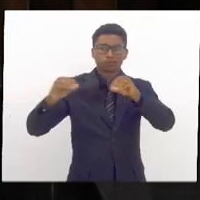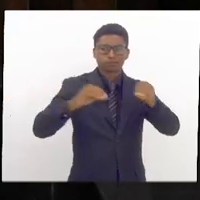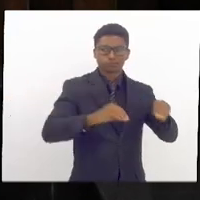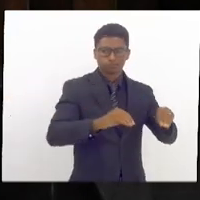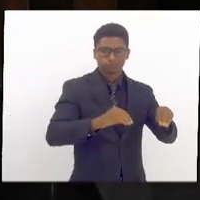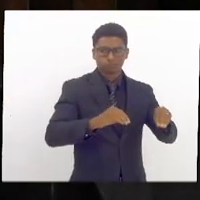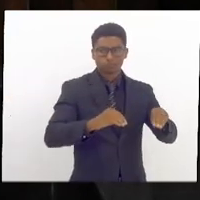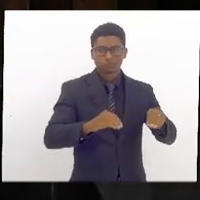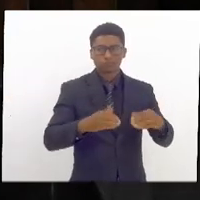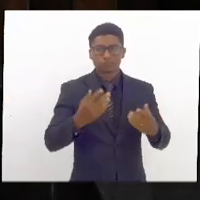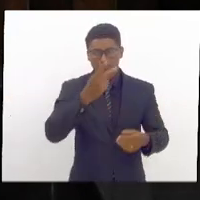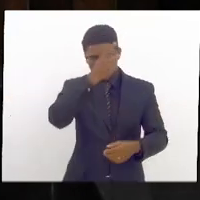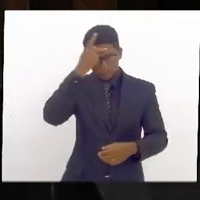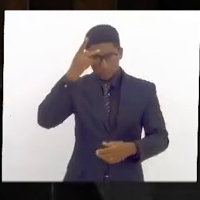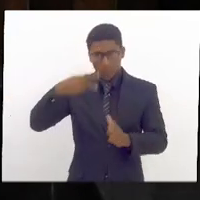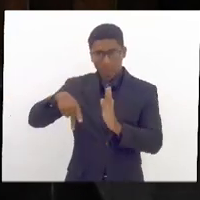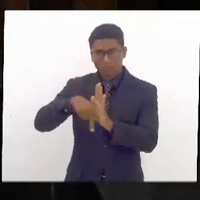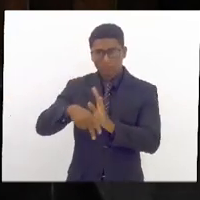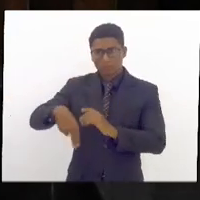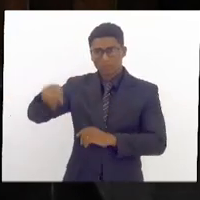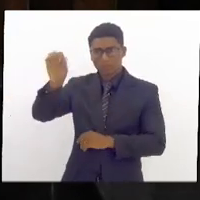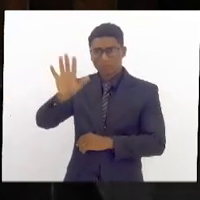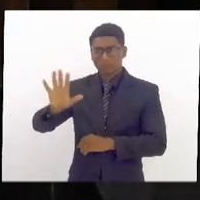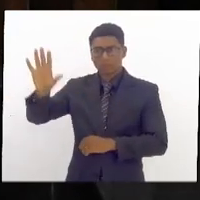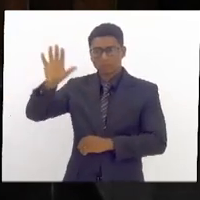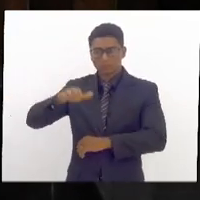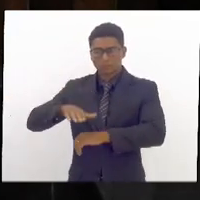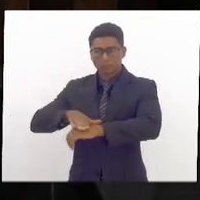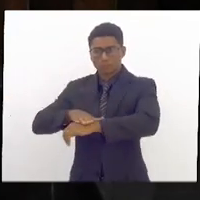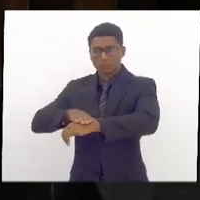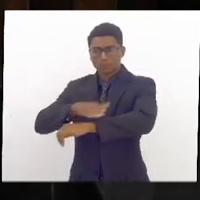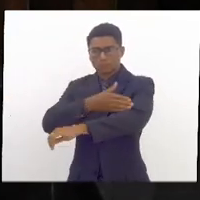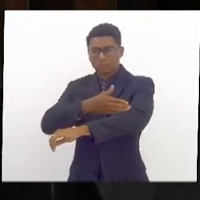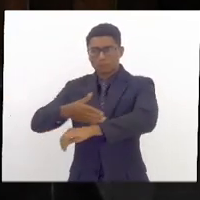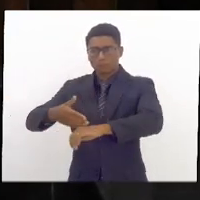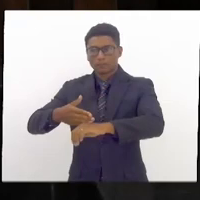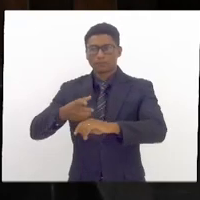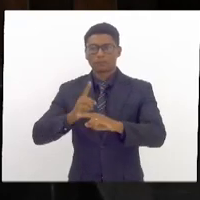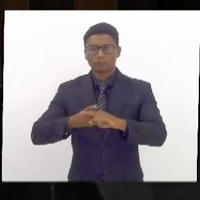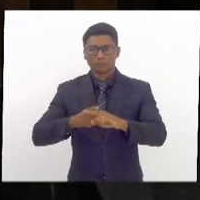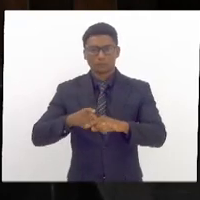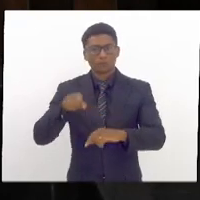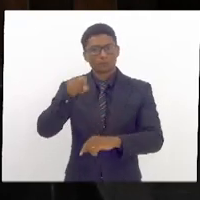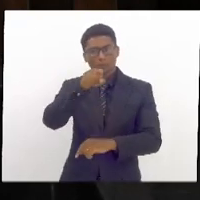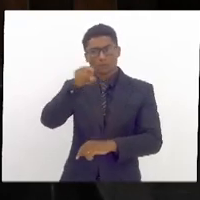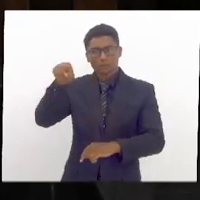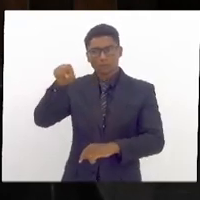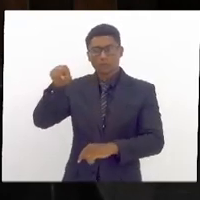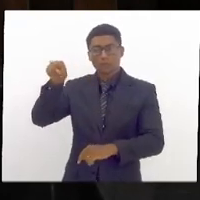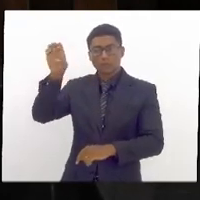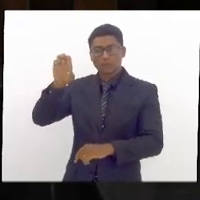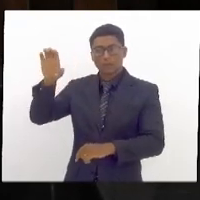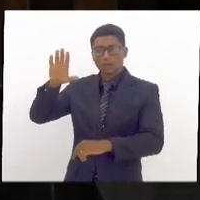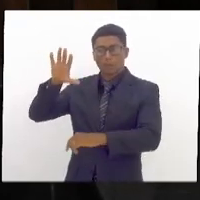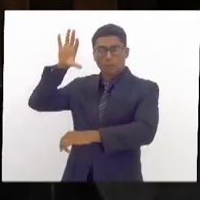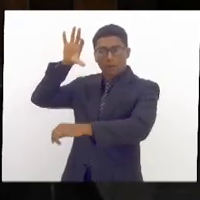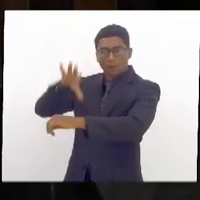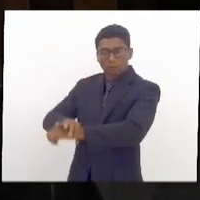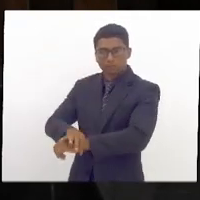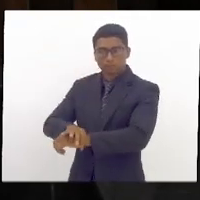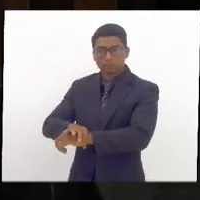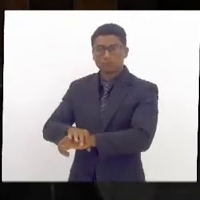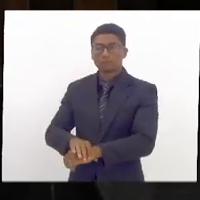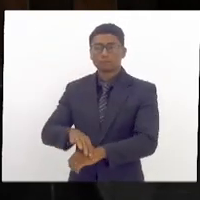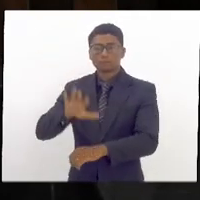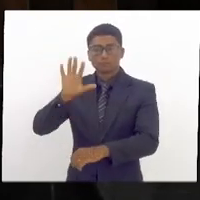que nordestinos de cor de pele branca, porque são oriundos de uma colonização europeia, mas que, fruto